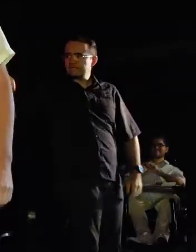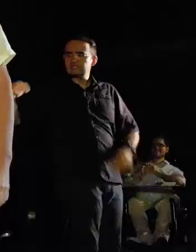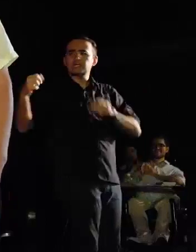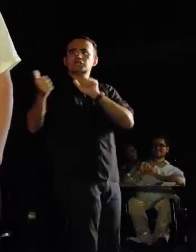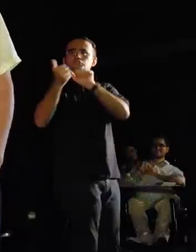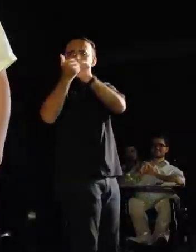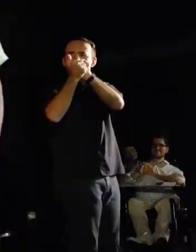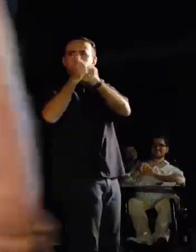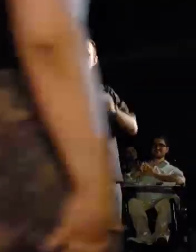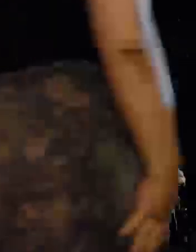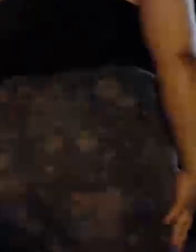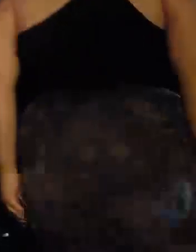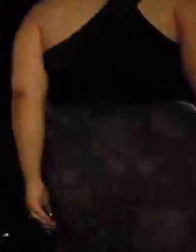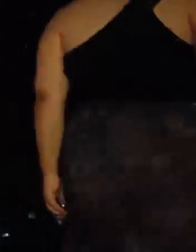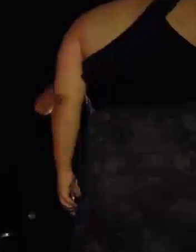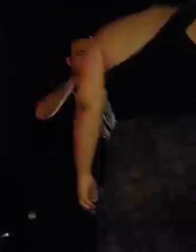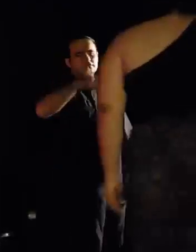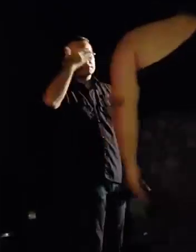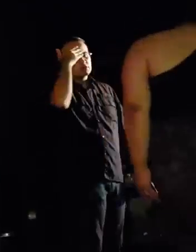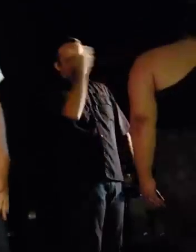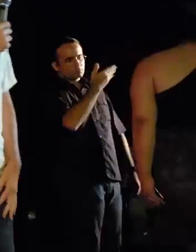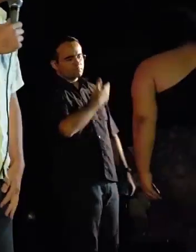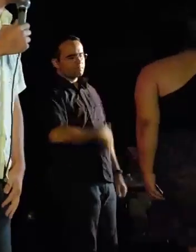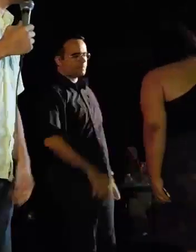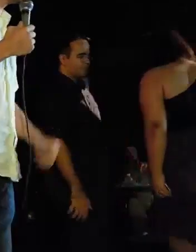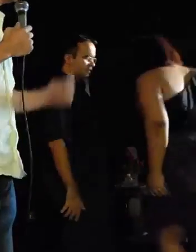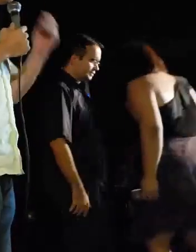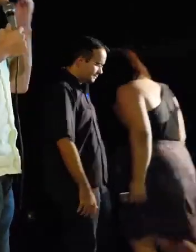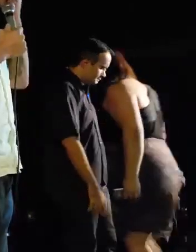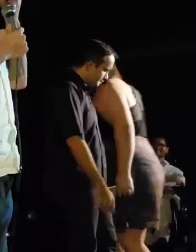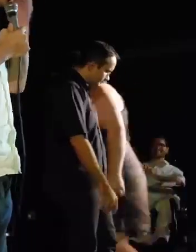Safato. Obrigado, Helena.